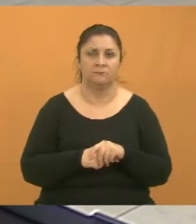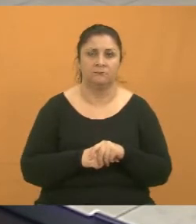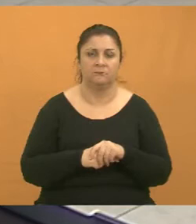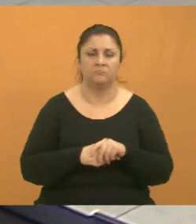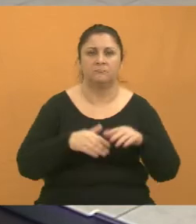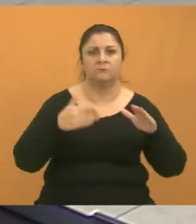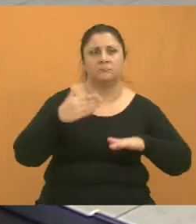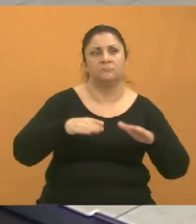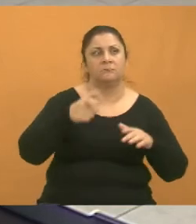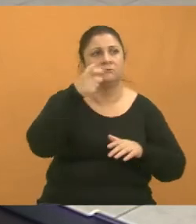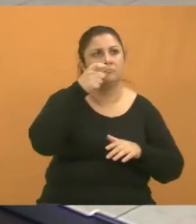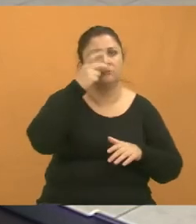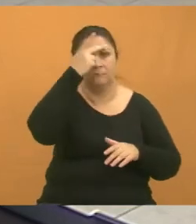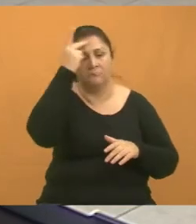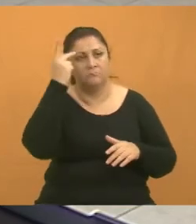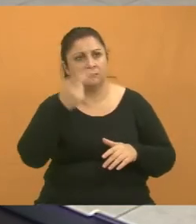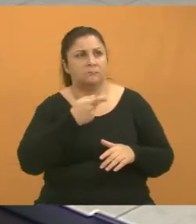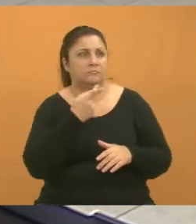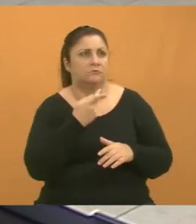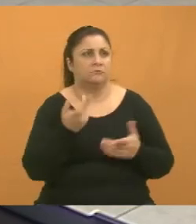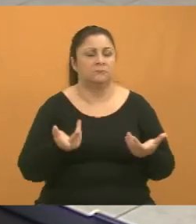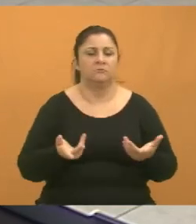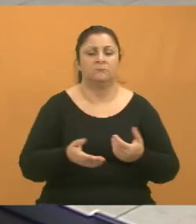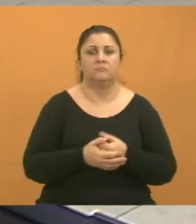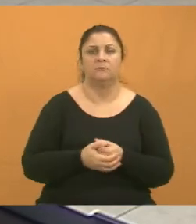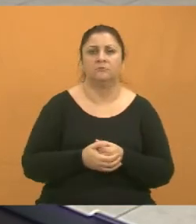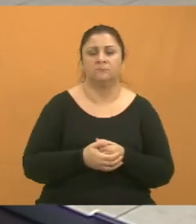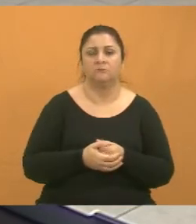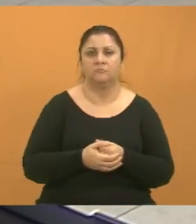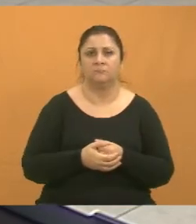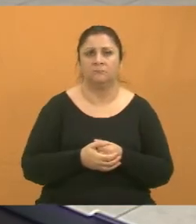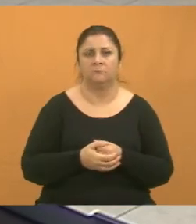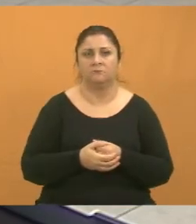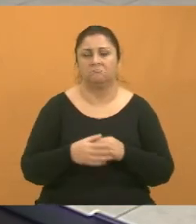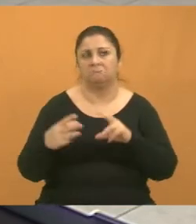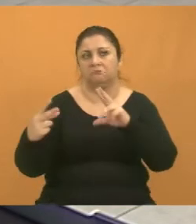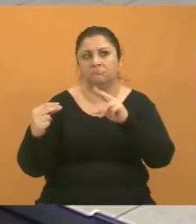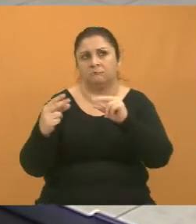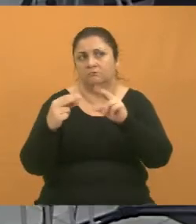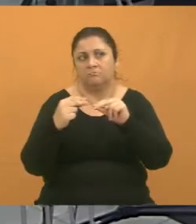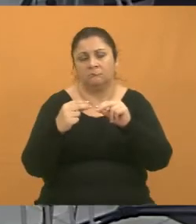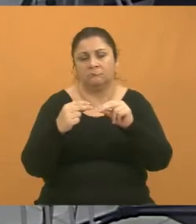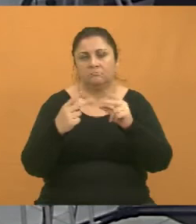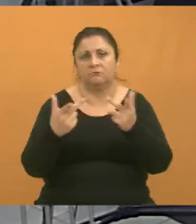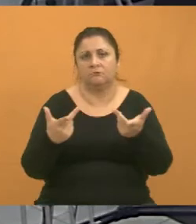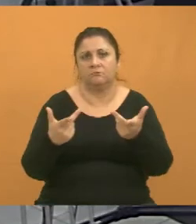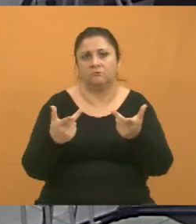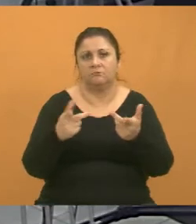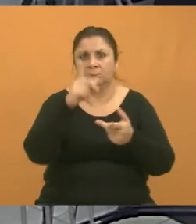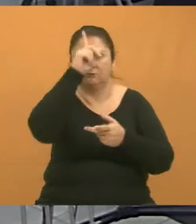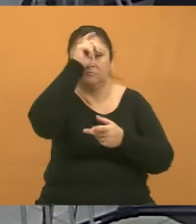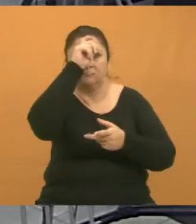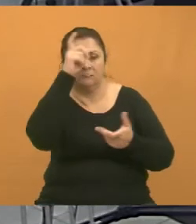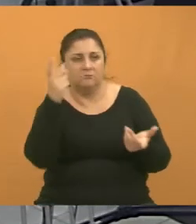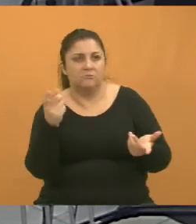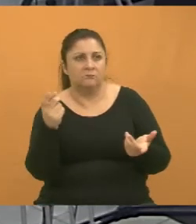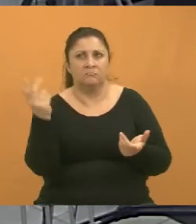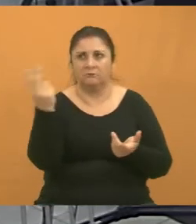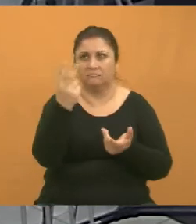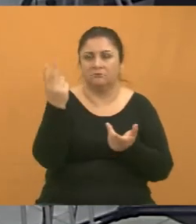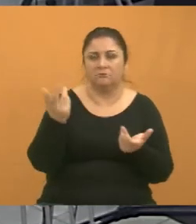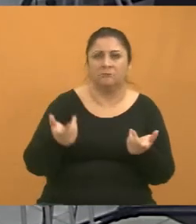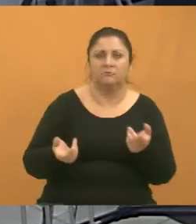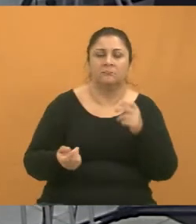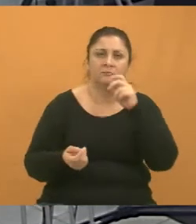Às vezes eu vejo algumas pessoas comentando, né, que Santa Casa, São